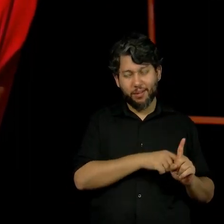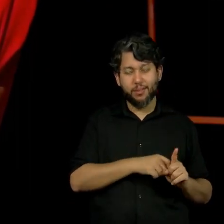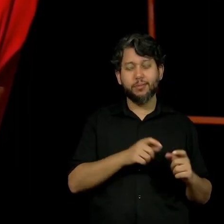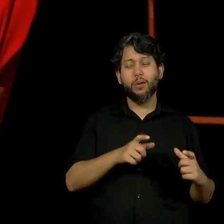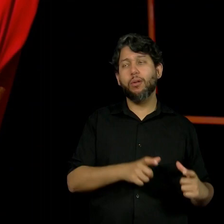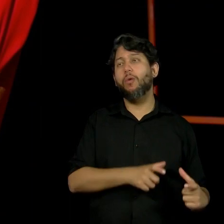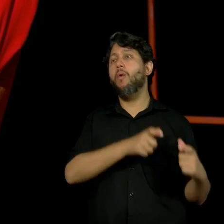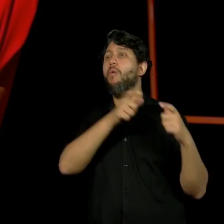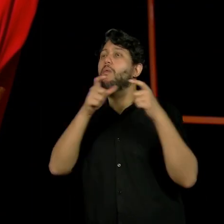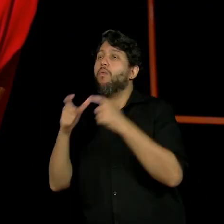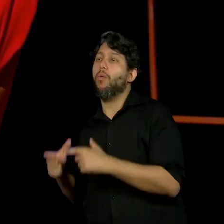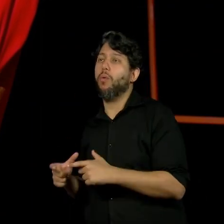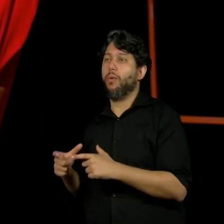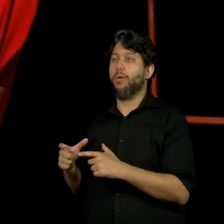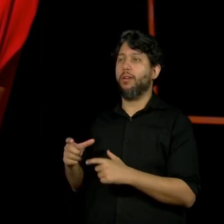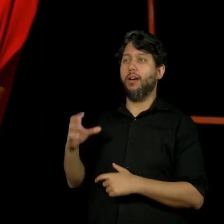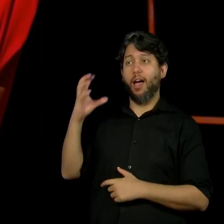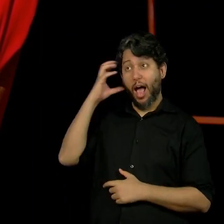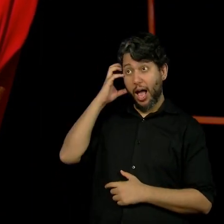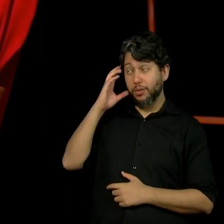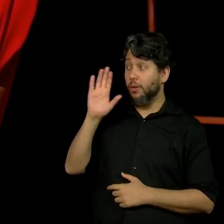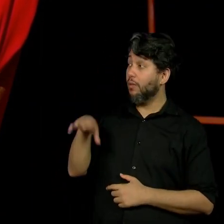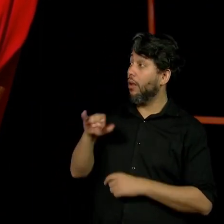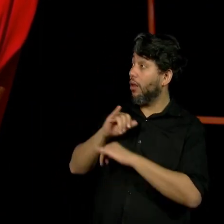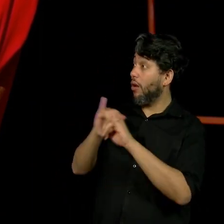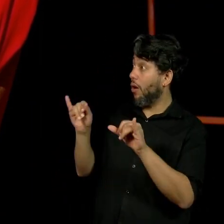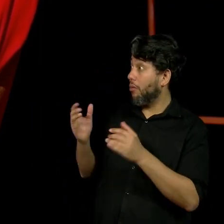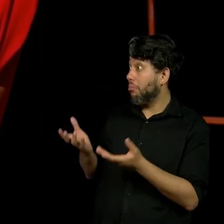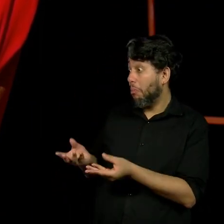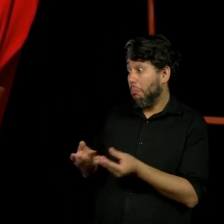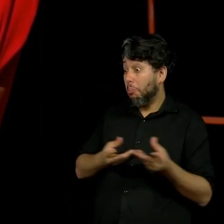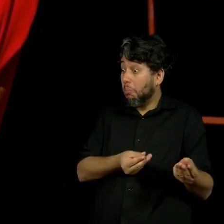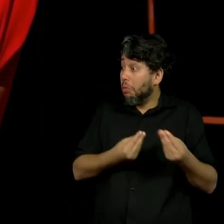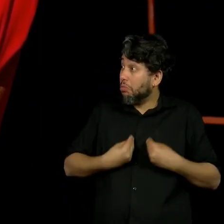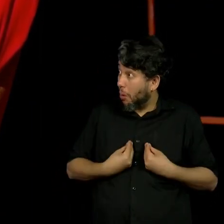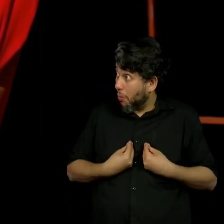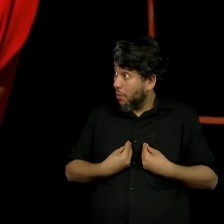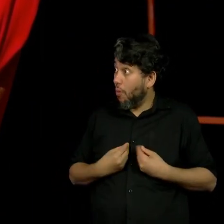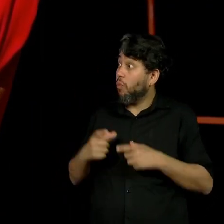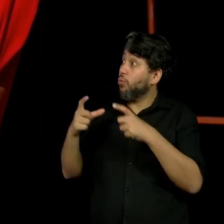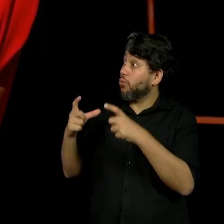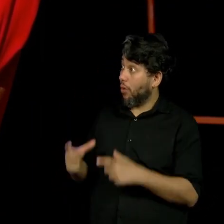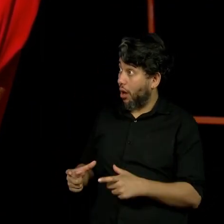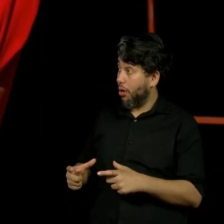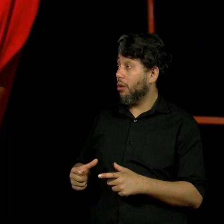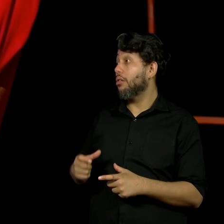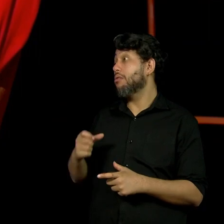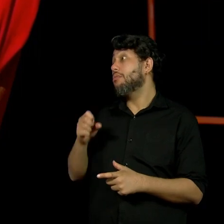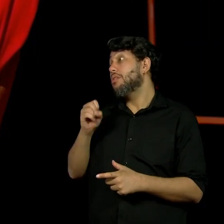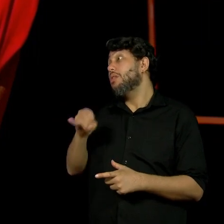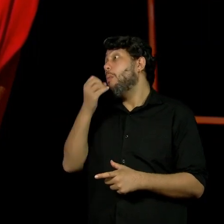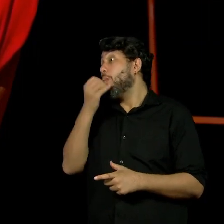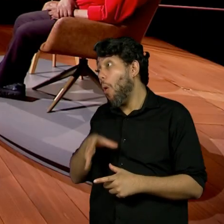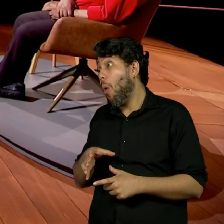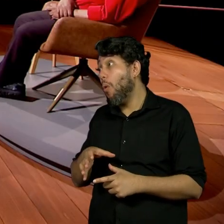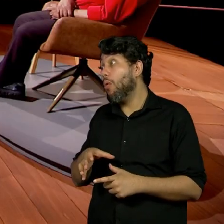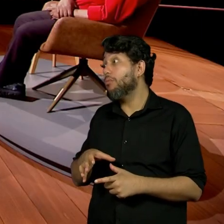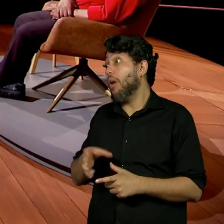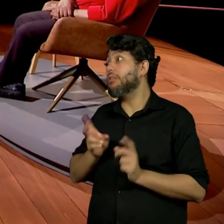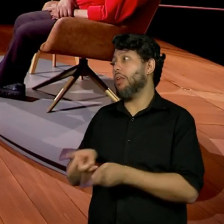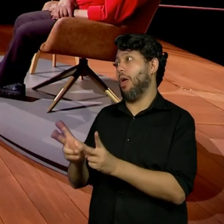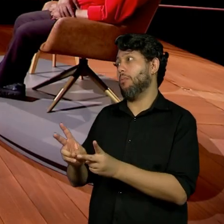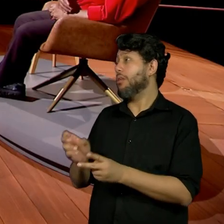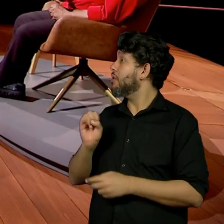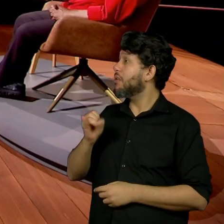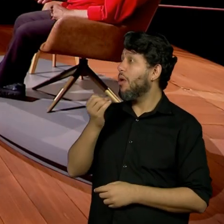direto e eu sempre dizia assim, eu recebi um disco hoje, eu vou tocar. Se for bom, a gente toca todos os dias. Se não for, a gente não toca nunca mais.